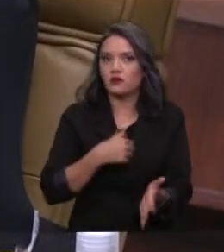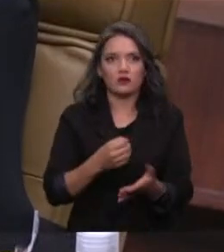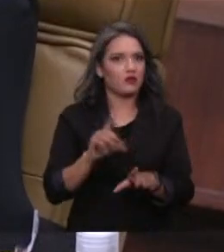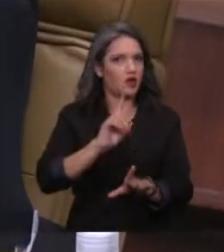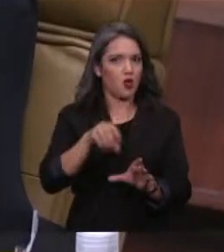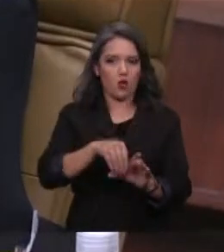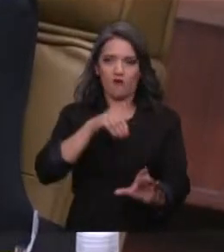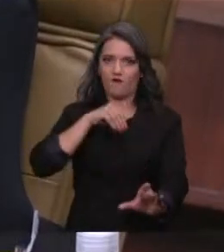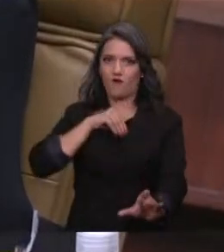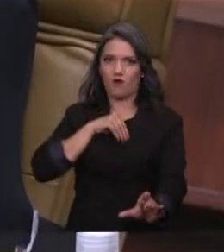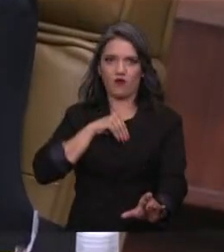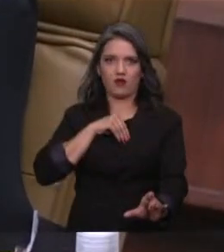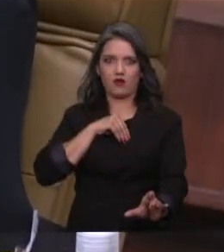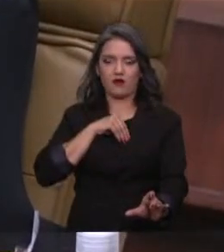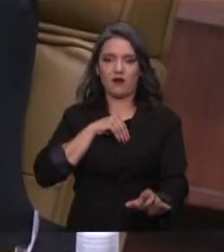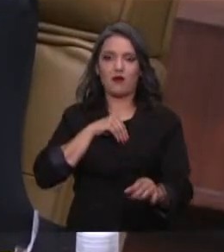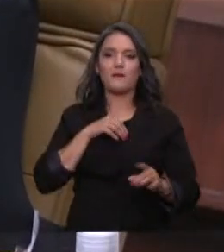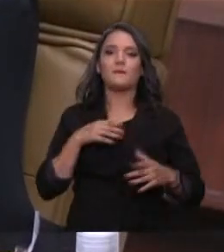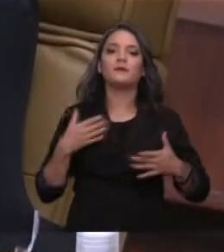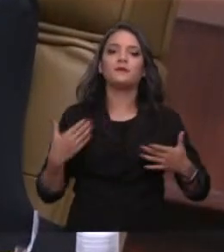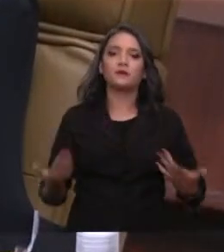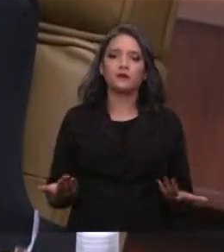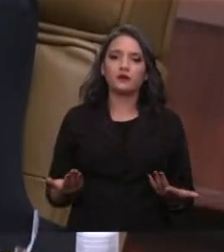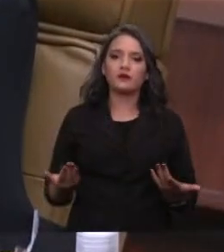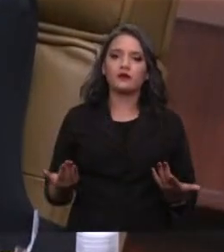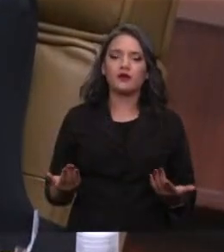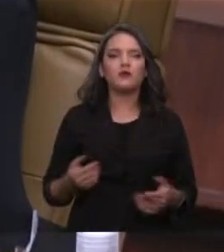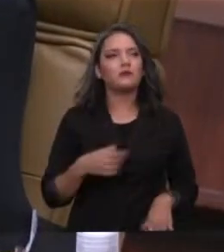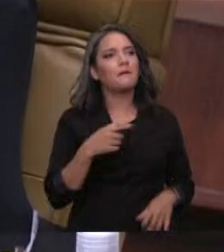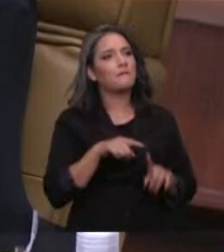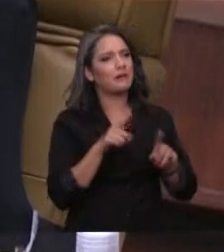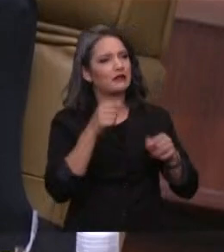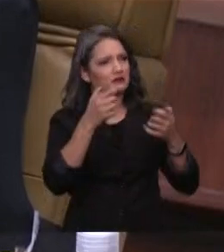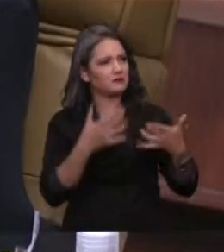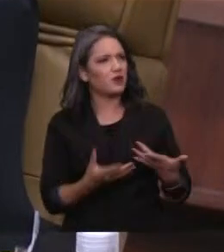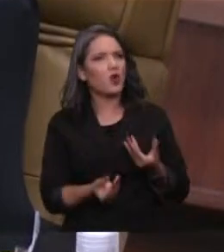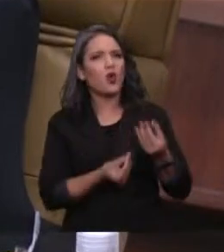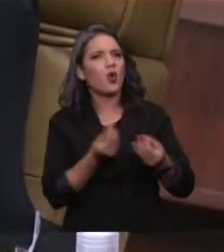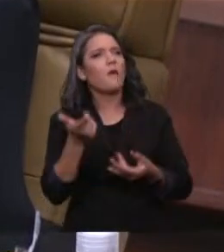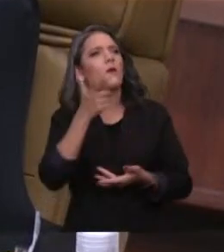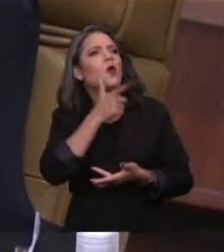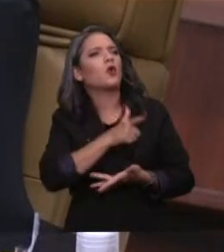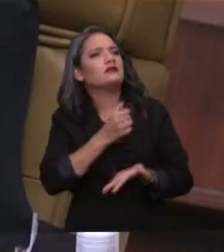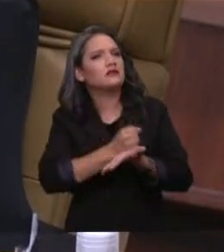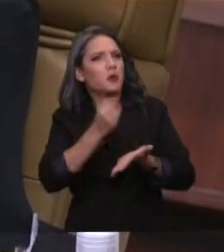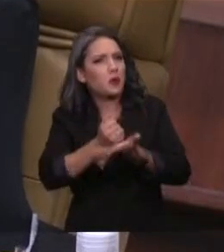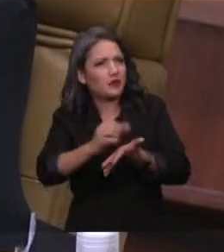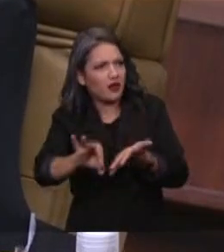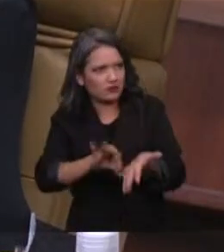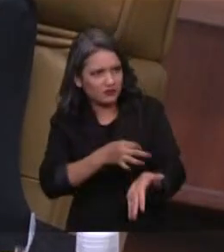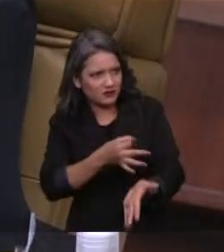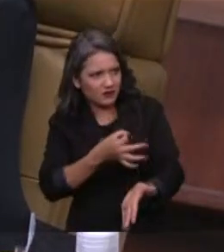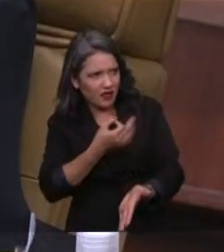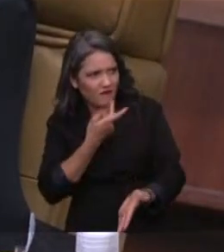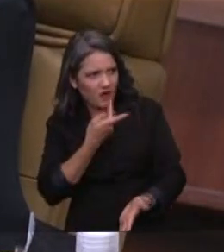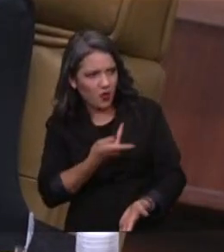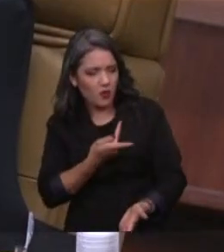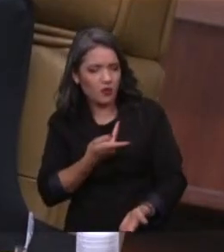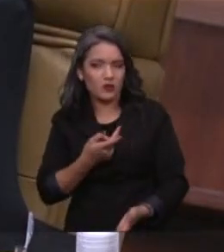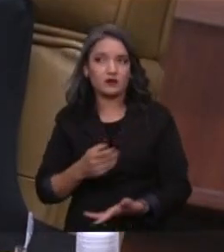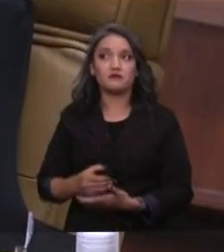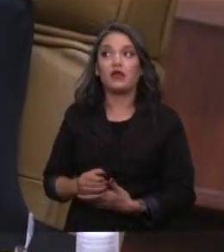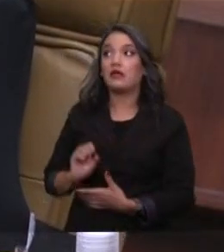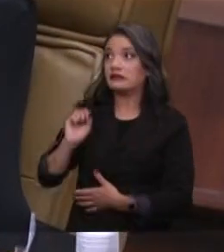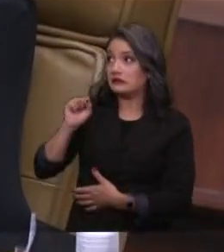Valmir. E ele relatou para o senhor como é que ele tinha conquistado esses contratos, diz a